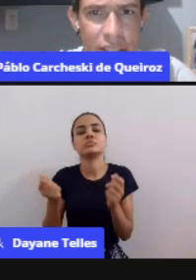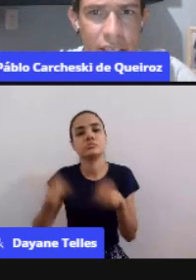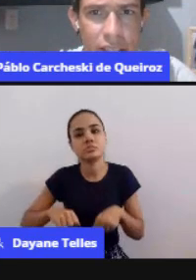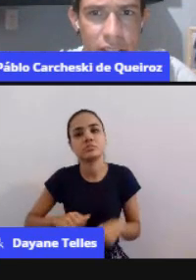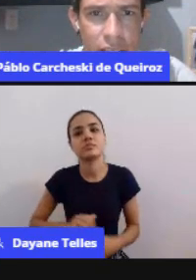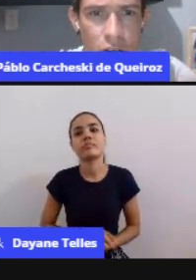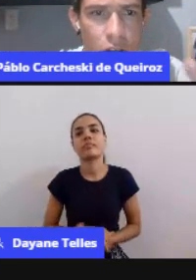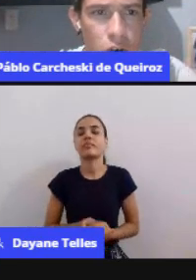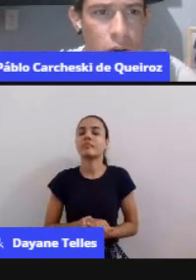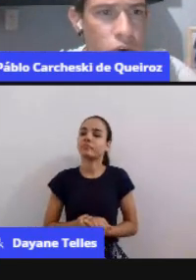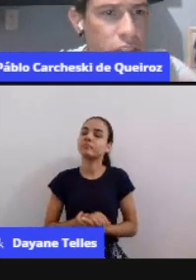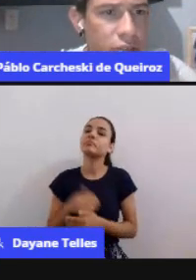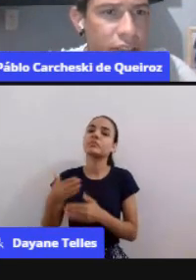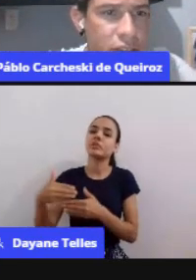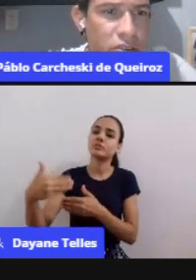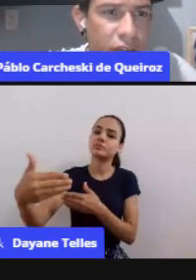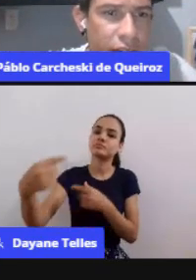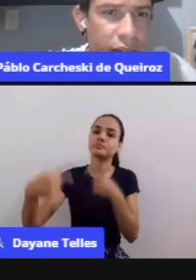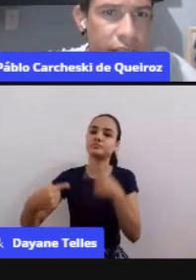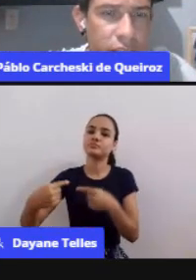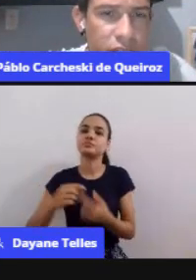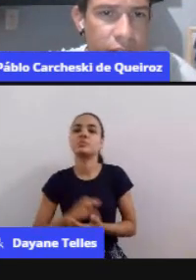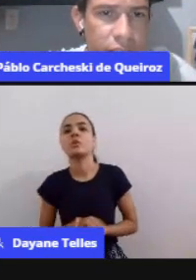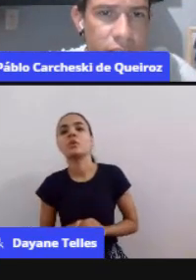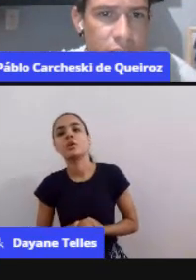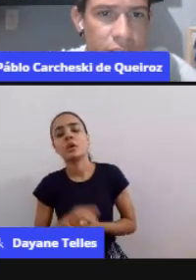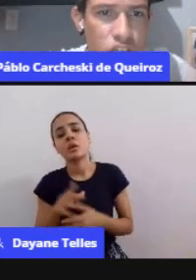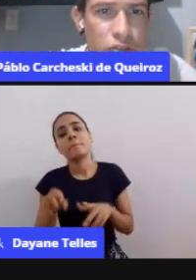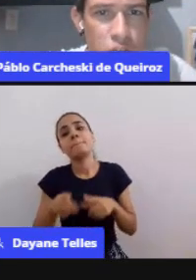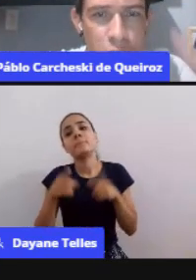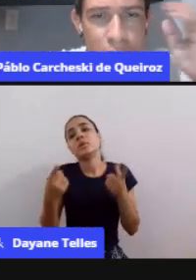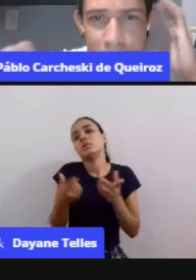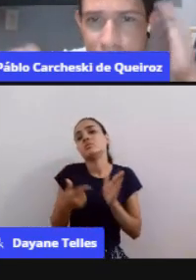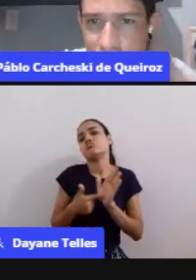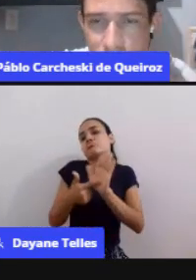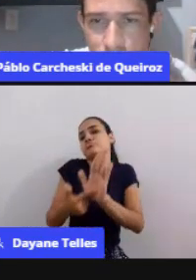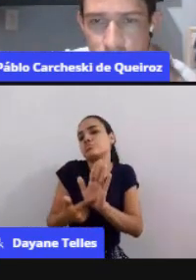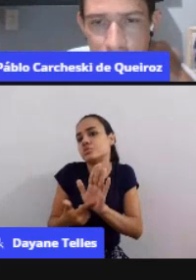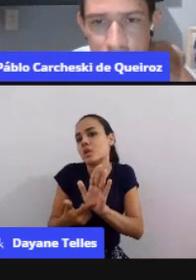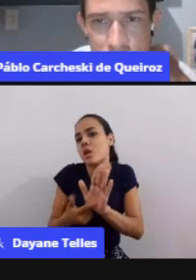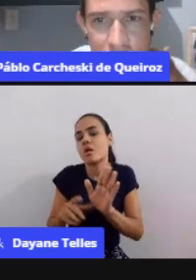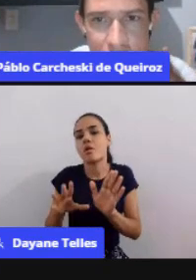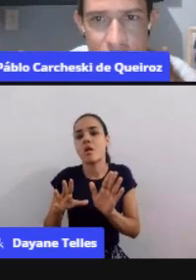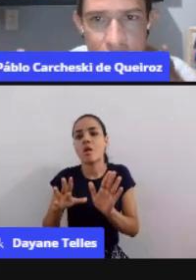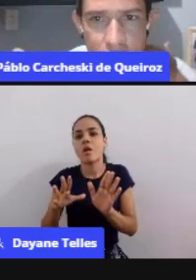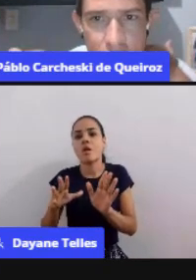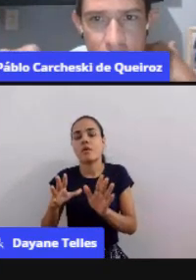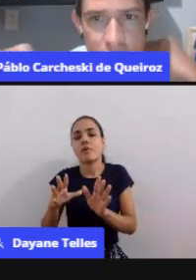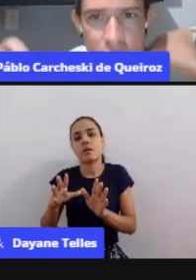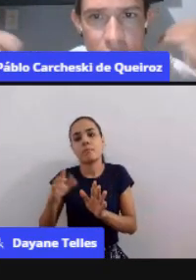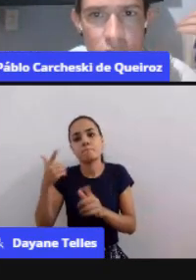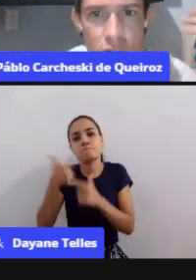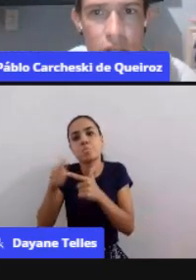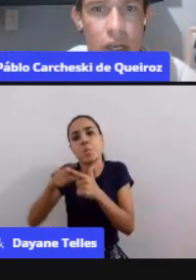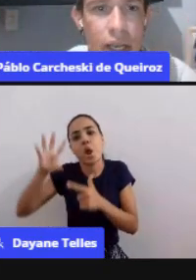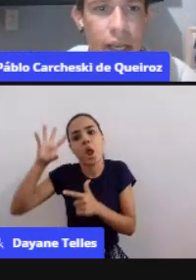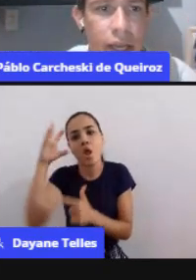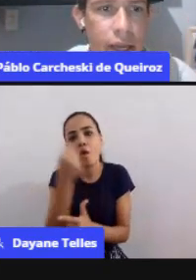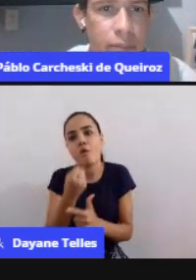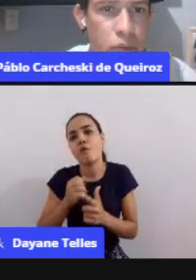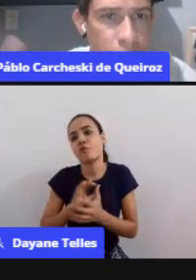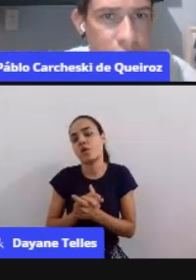mostrar receita, né? Alguma coisa que vai salvar, né? Que vai resolver os problemas do professor na sala de aula.